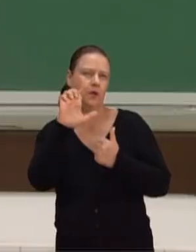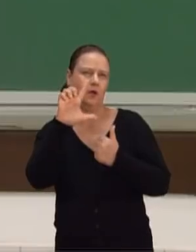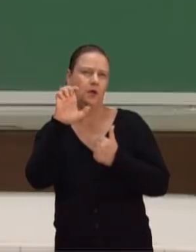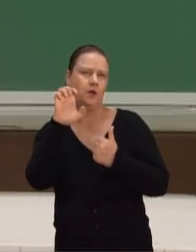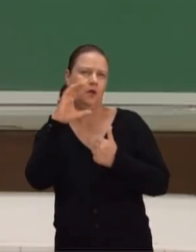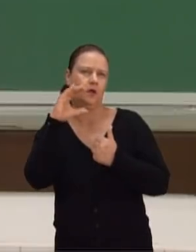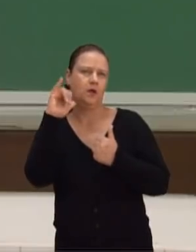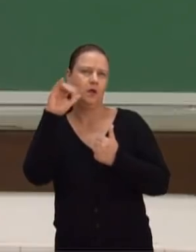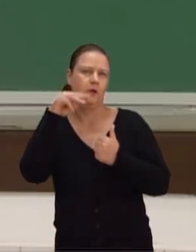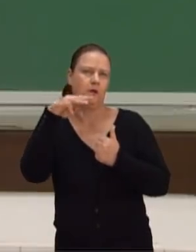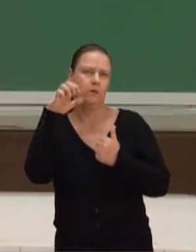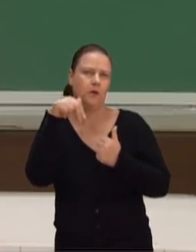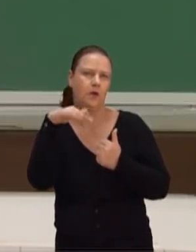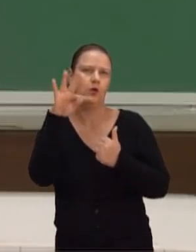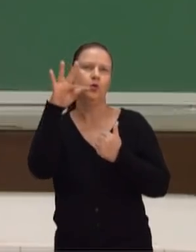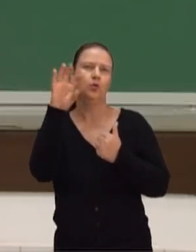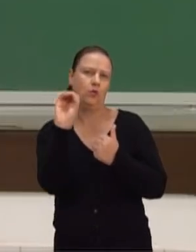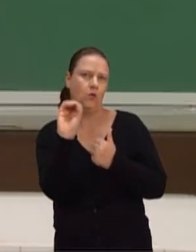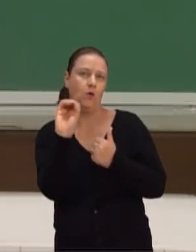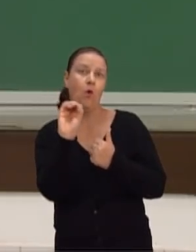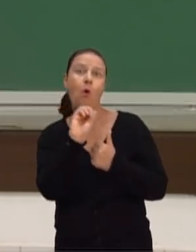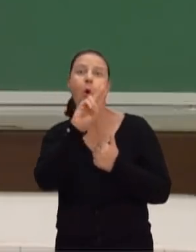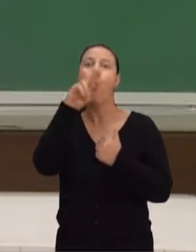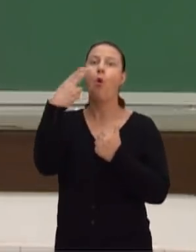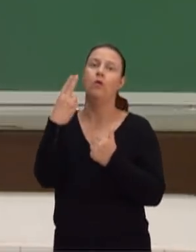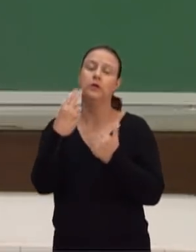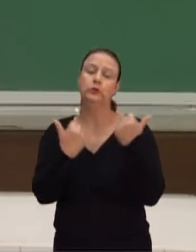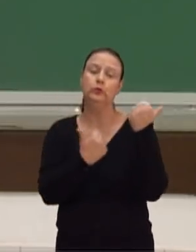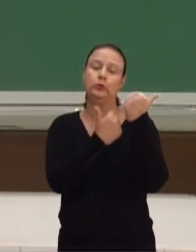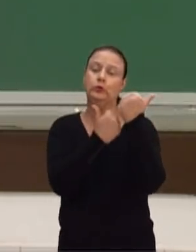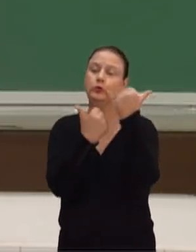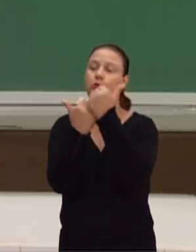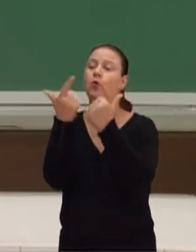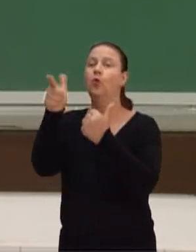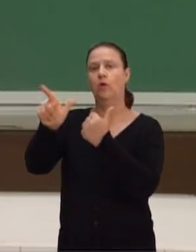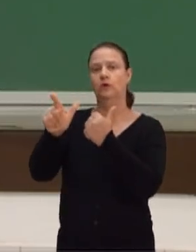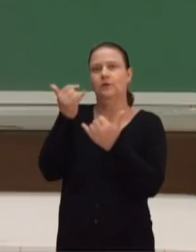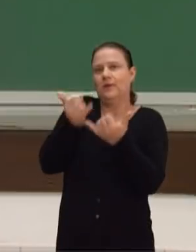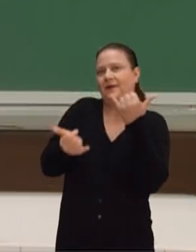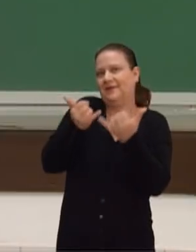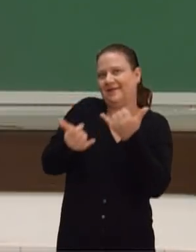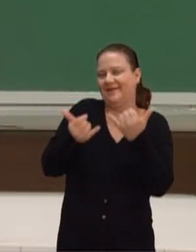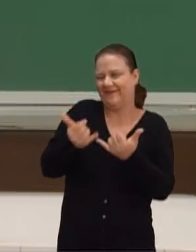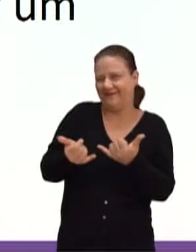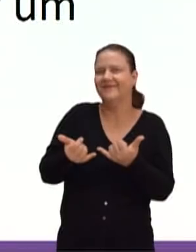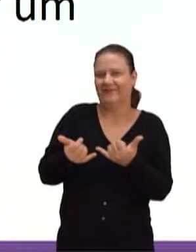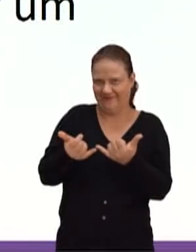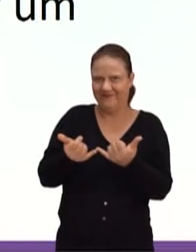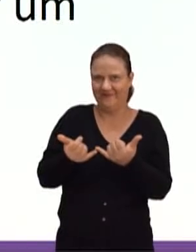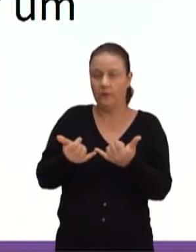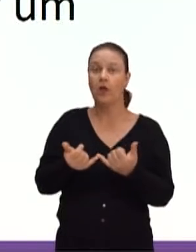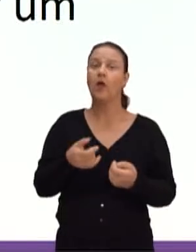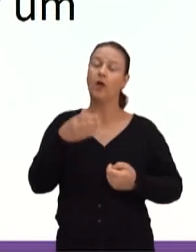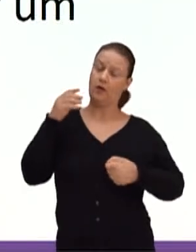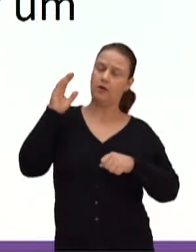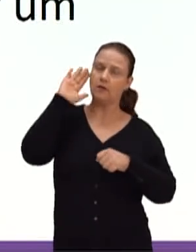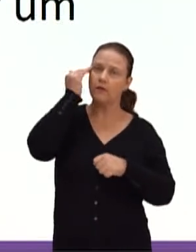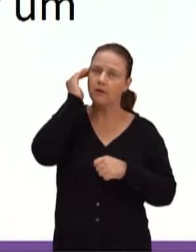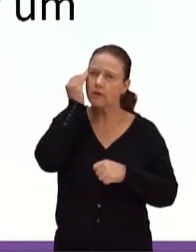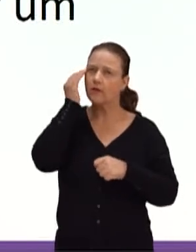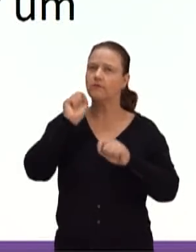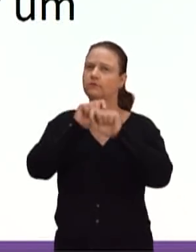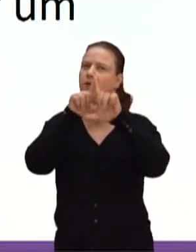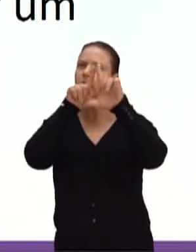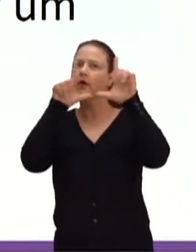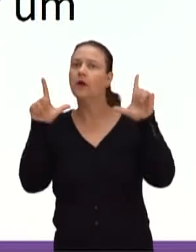viram como é que é o processo da reestruturação? 4. Entendermos que quando nós vamos produzir um texto, não pode